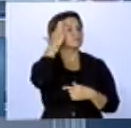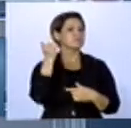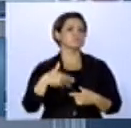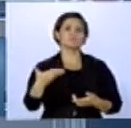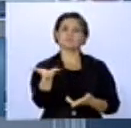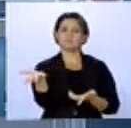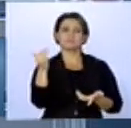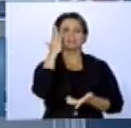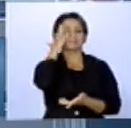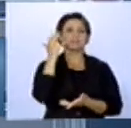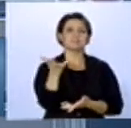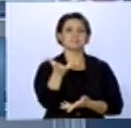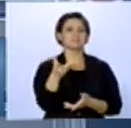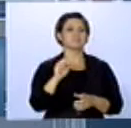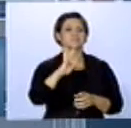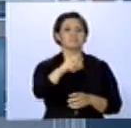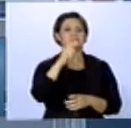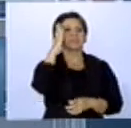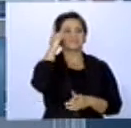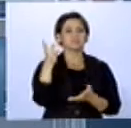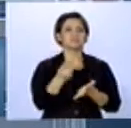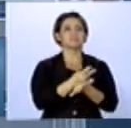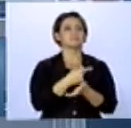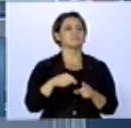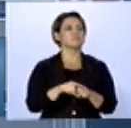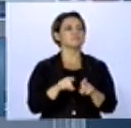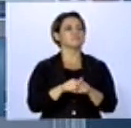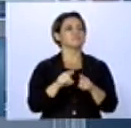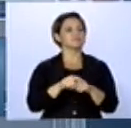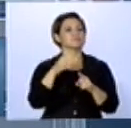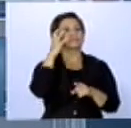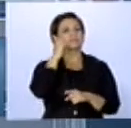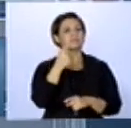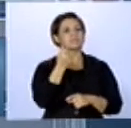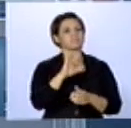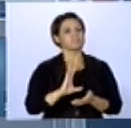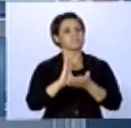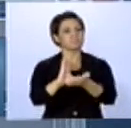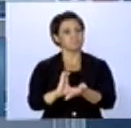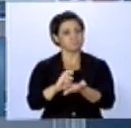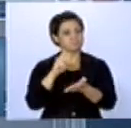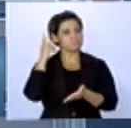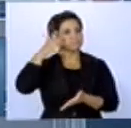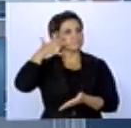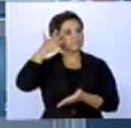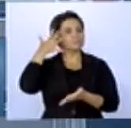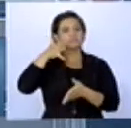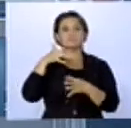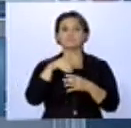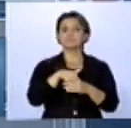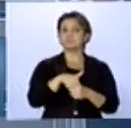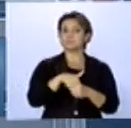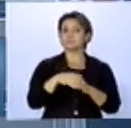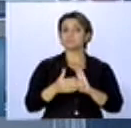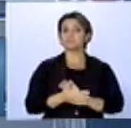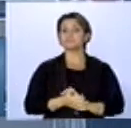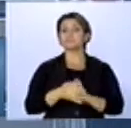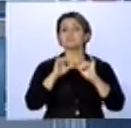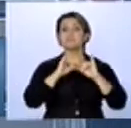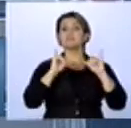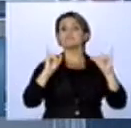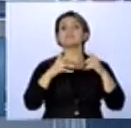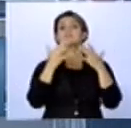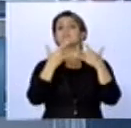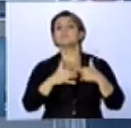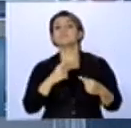nós sabemos e Acontece na maior parte das vezes na maior parte das doações para campanhas políticas a justificativa